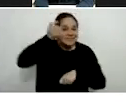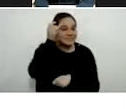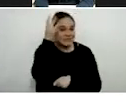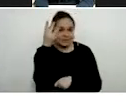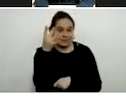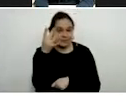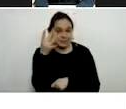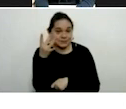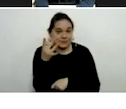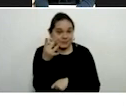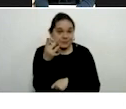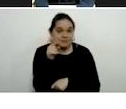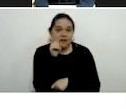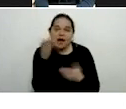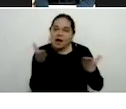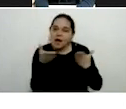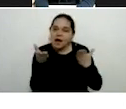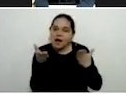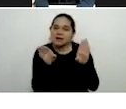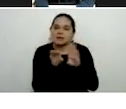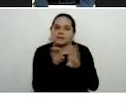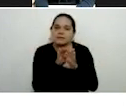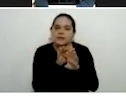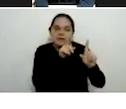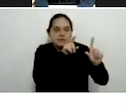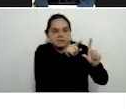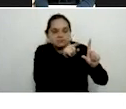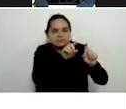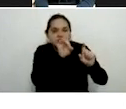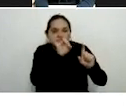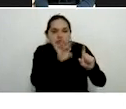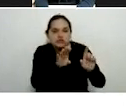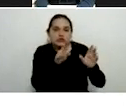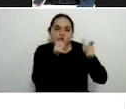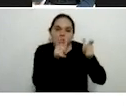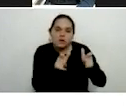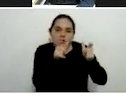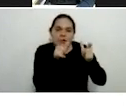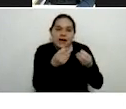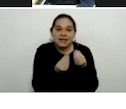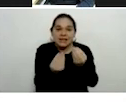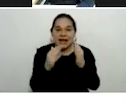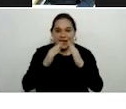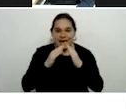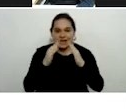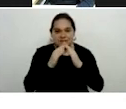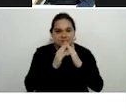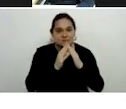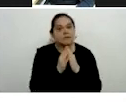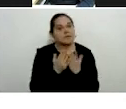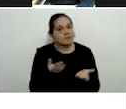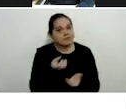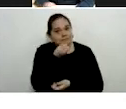do Ache Fácil, é esse aqui, que é o filtro Exibir somente estabelecimentos com entrega delivery. Isso aqui também é uma